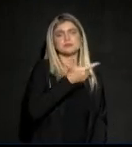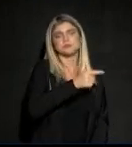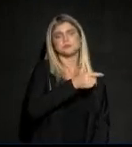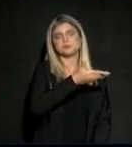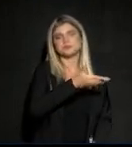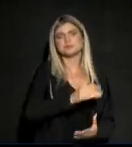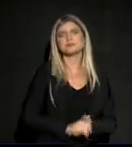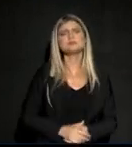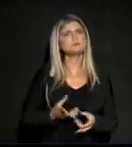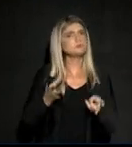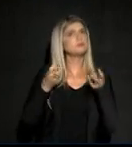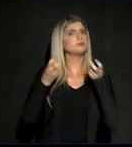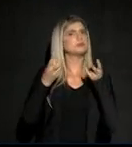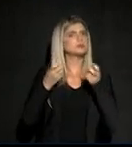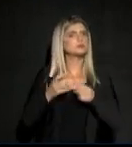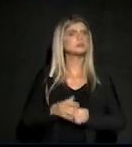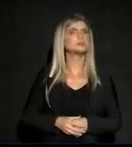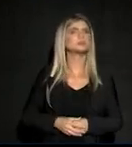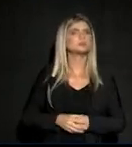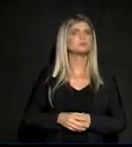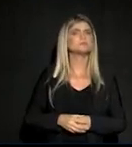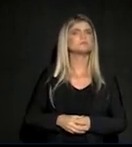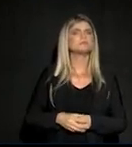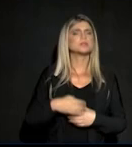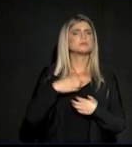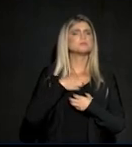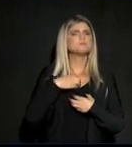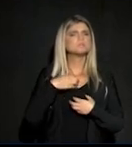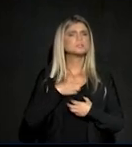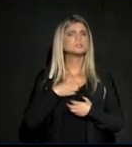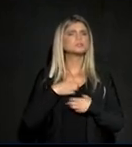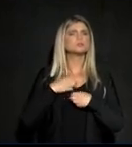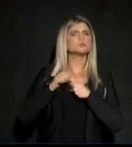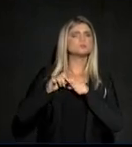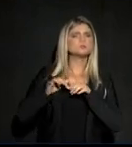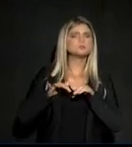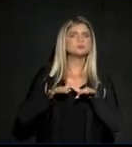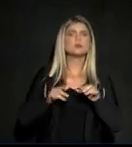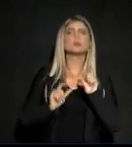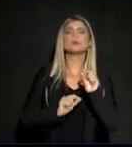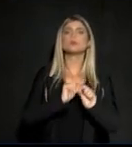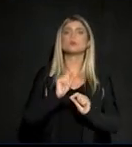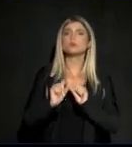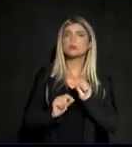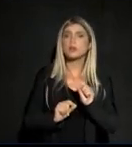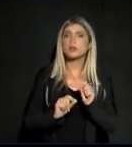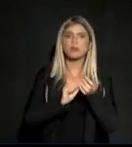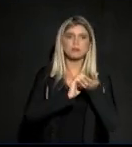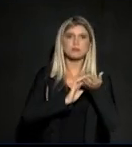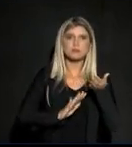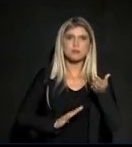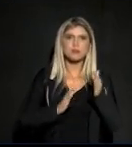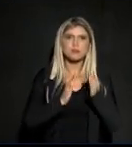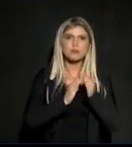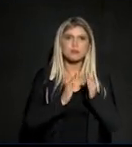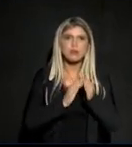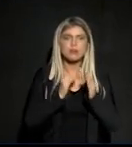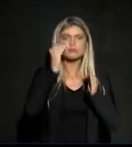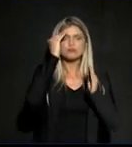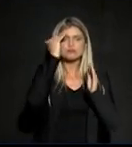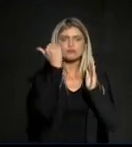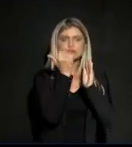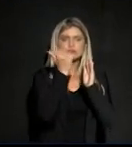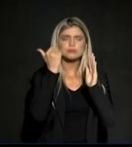eu vejo isso. Então, assim, acho que o fluxo, a gente fazendo o nosso dever de casa fiscal, passando a mensagem de